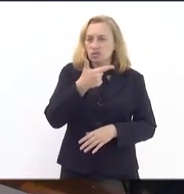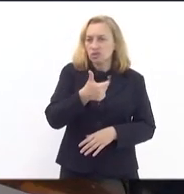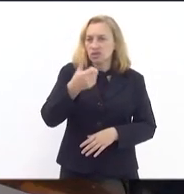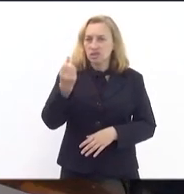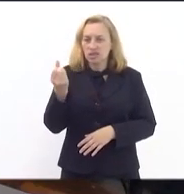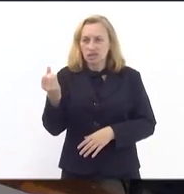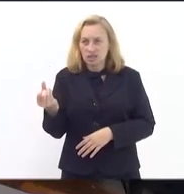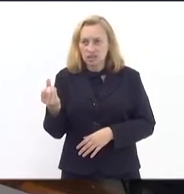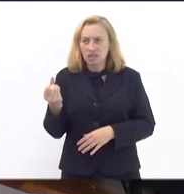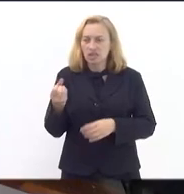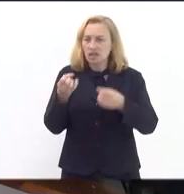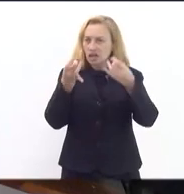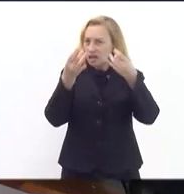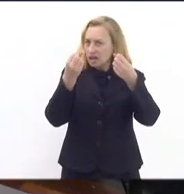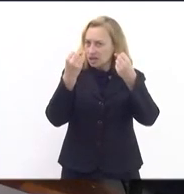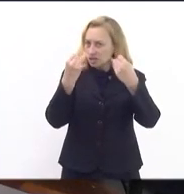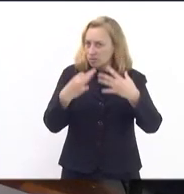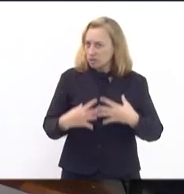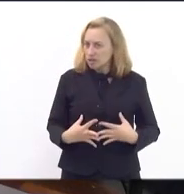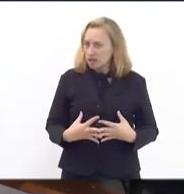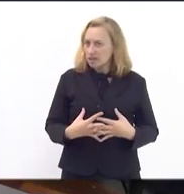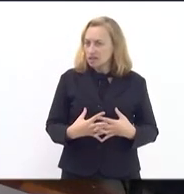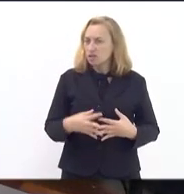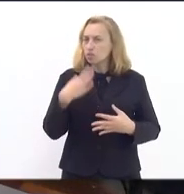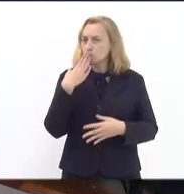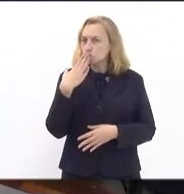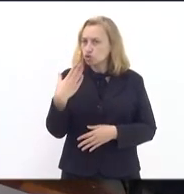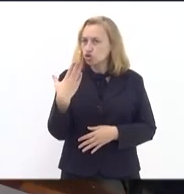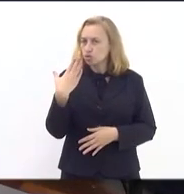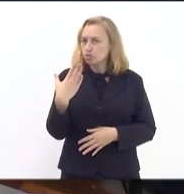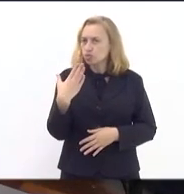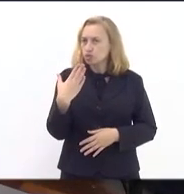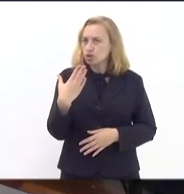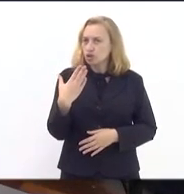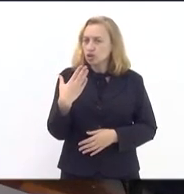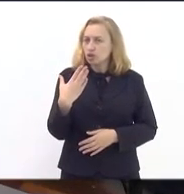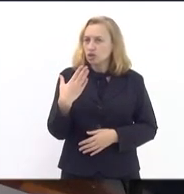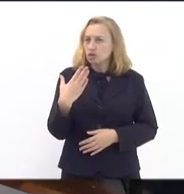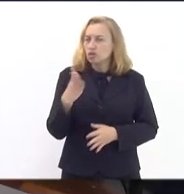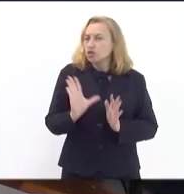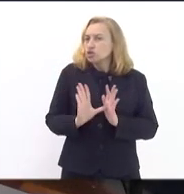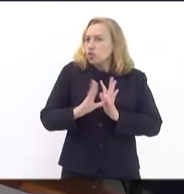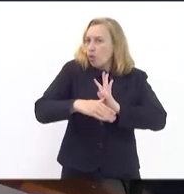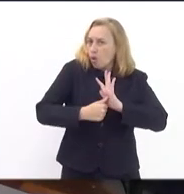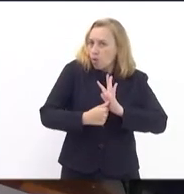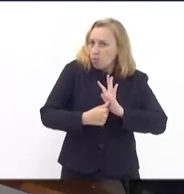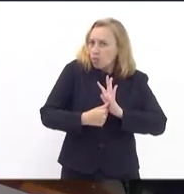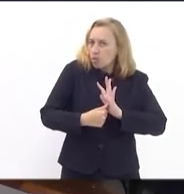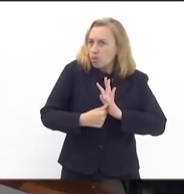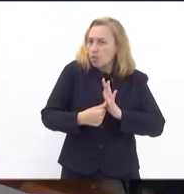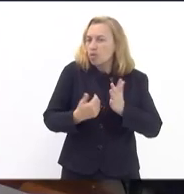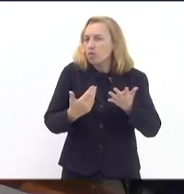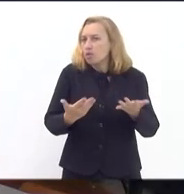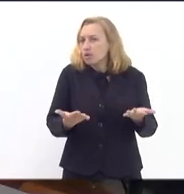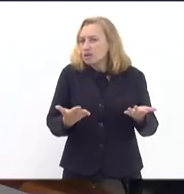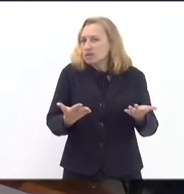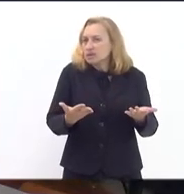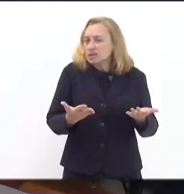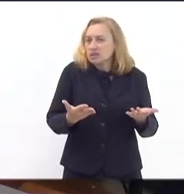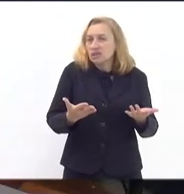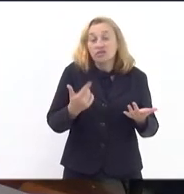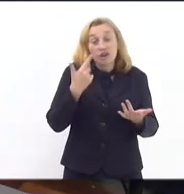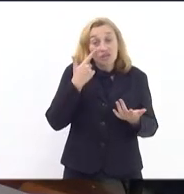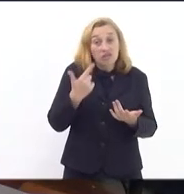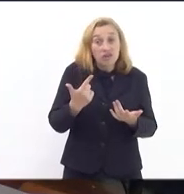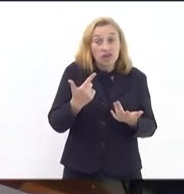a descrição do tipo ler de furto é é que